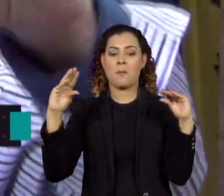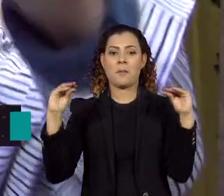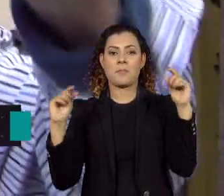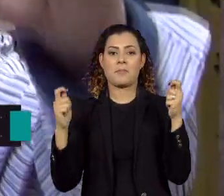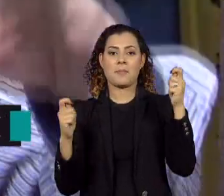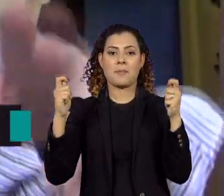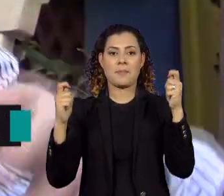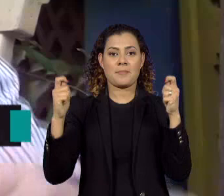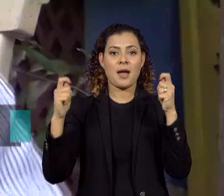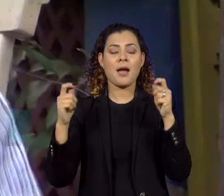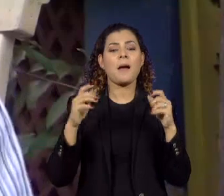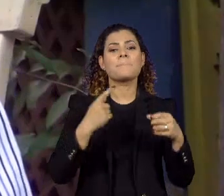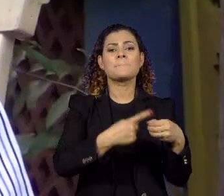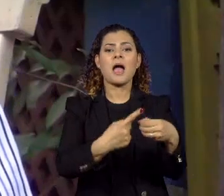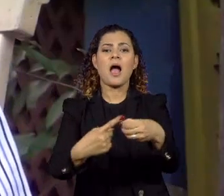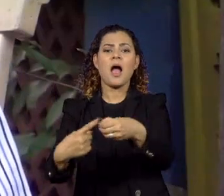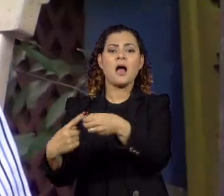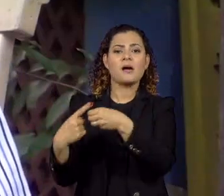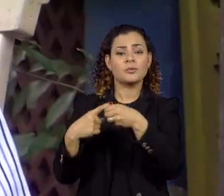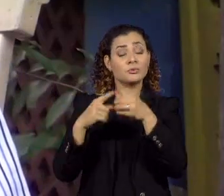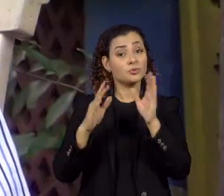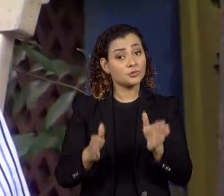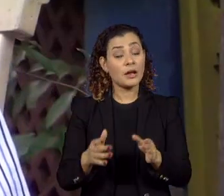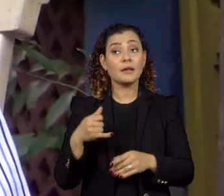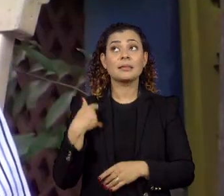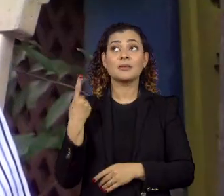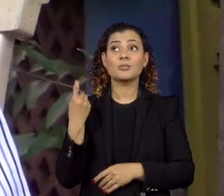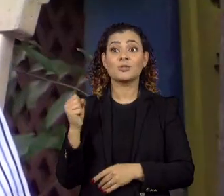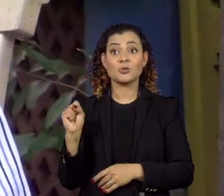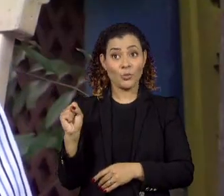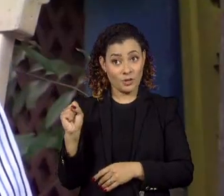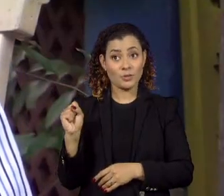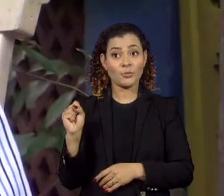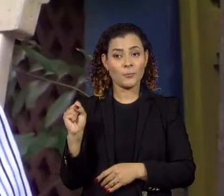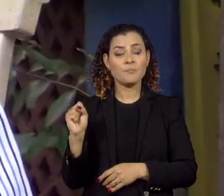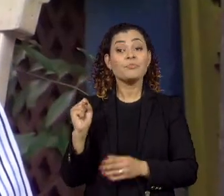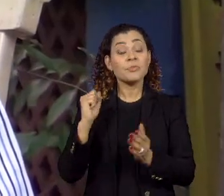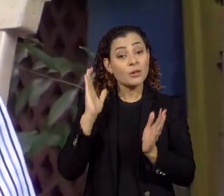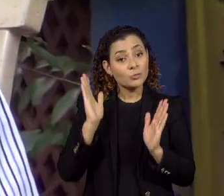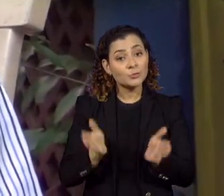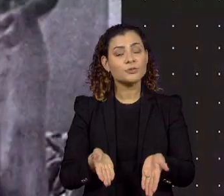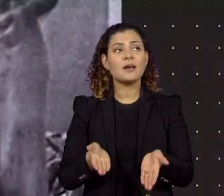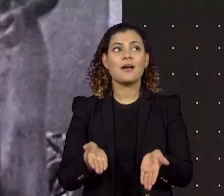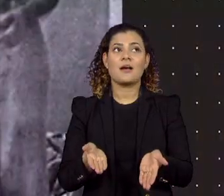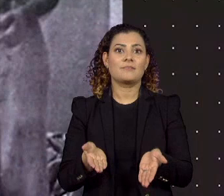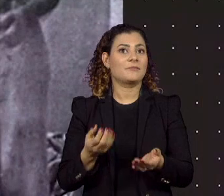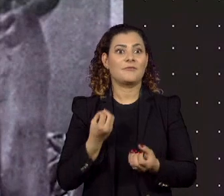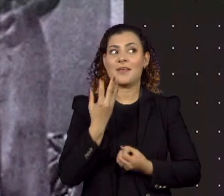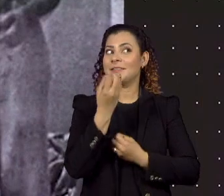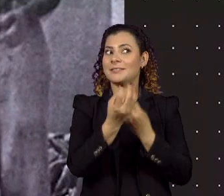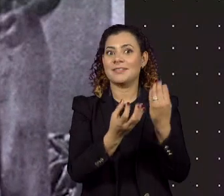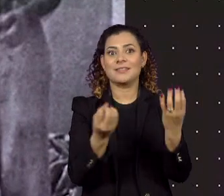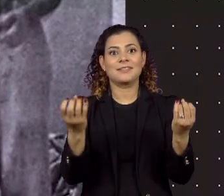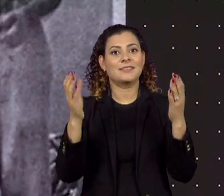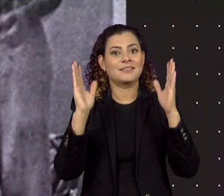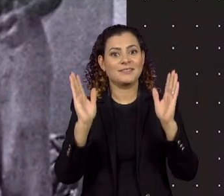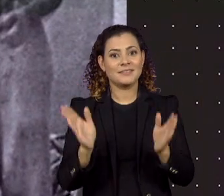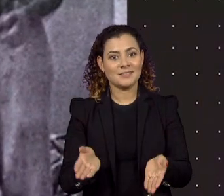e por outros bairros. E aos 18 anos eu já estava viajando já